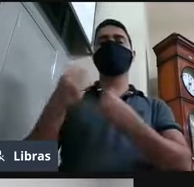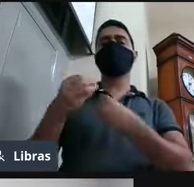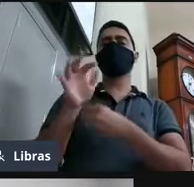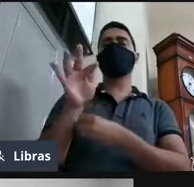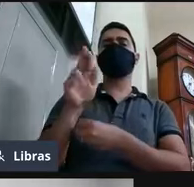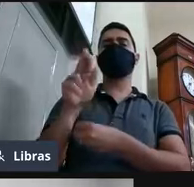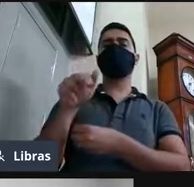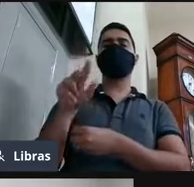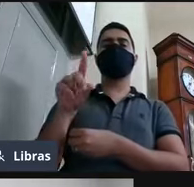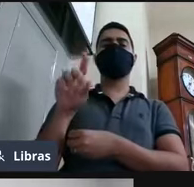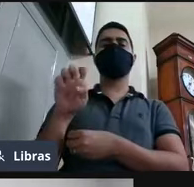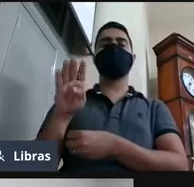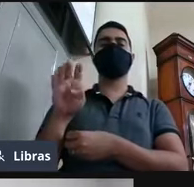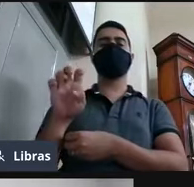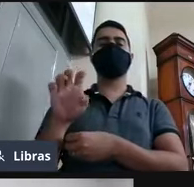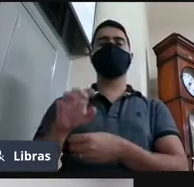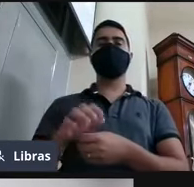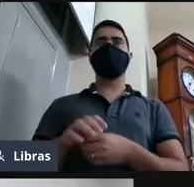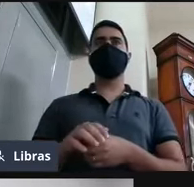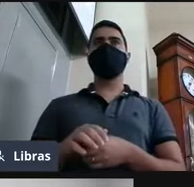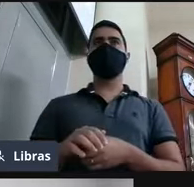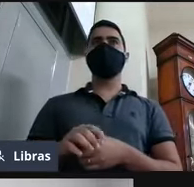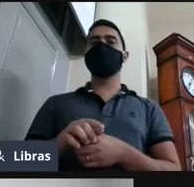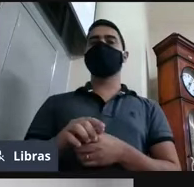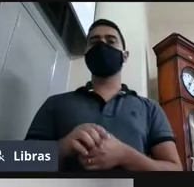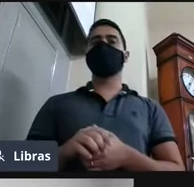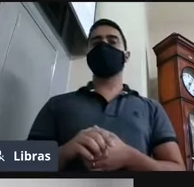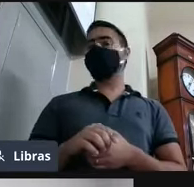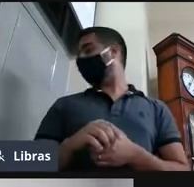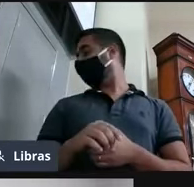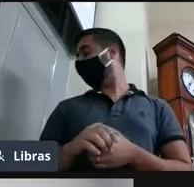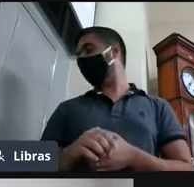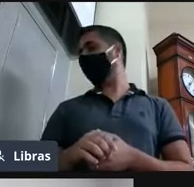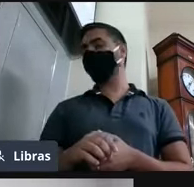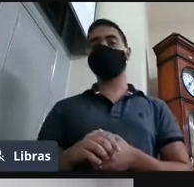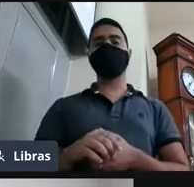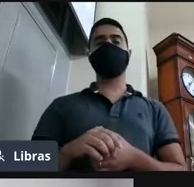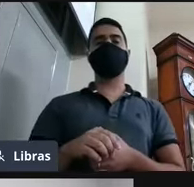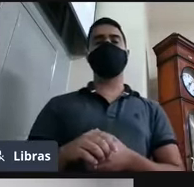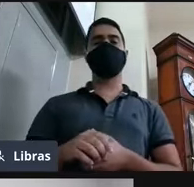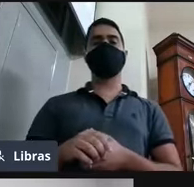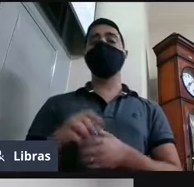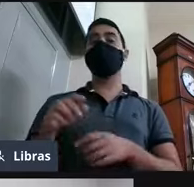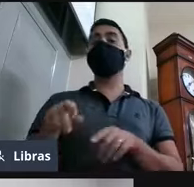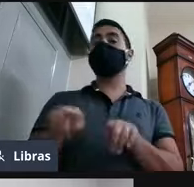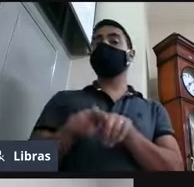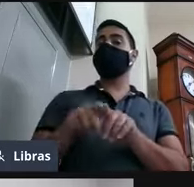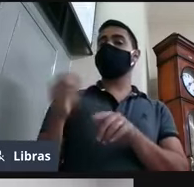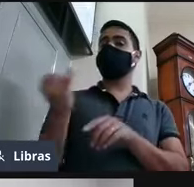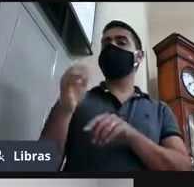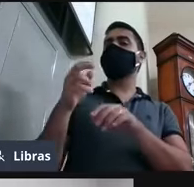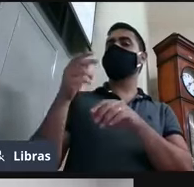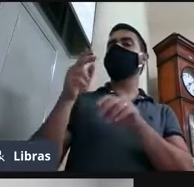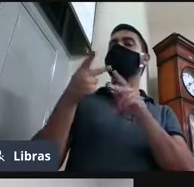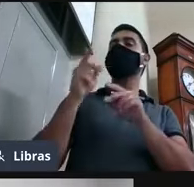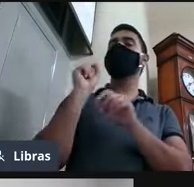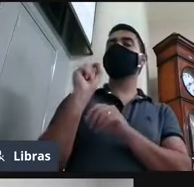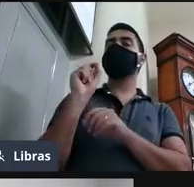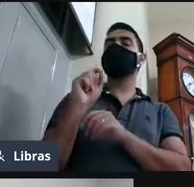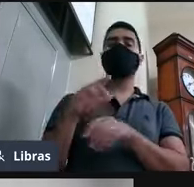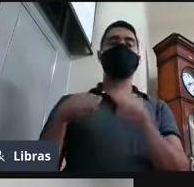Fundeb. Trata-se de critérios legais, técnicas e operacionalmente amigáveis. É oportuno destacar que, se a parcela de recursos para a remuneração de no